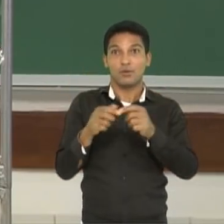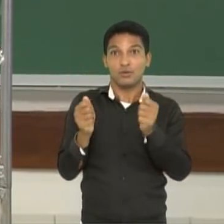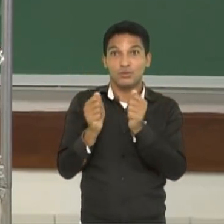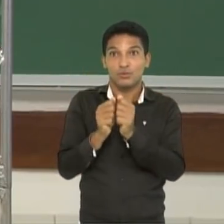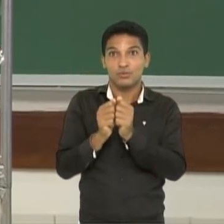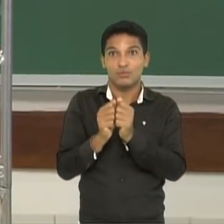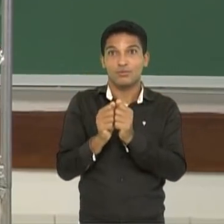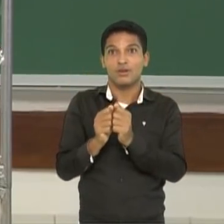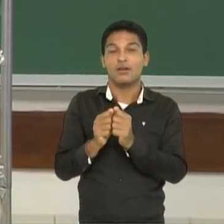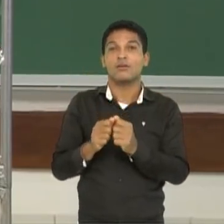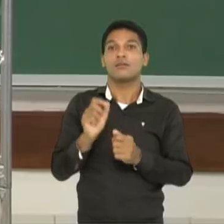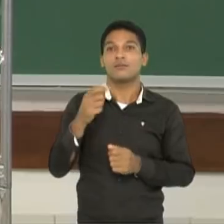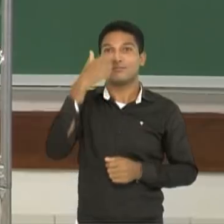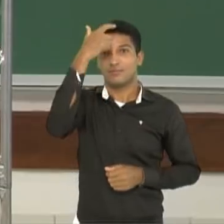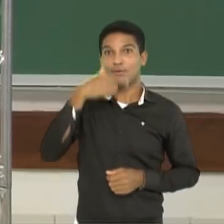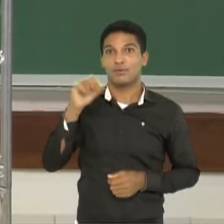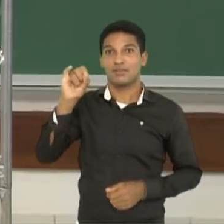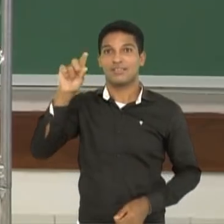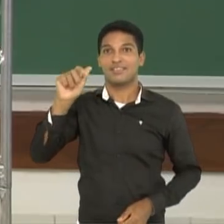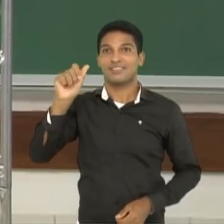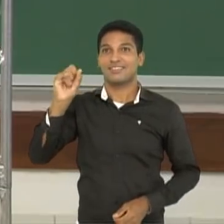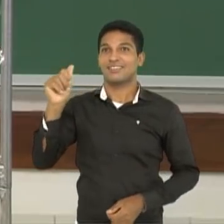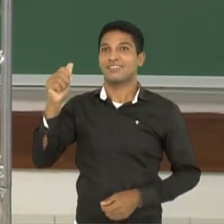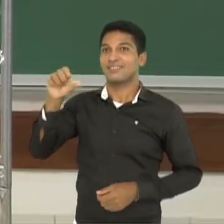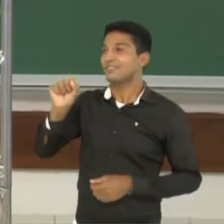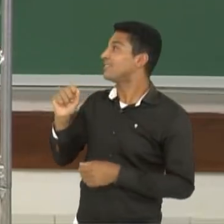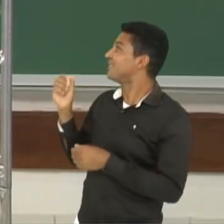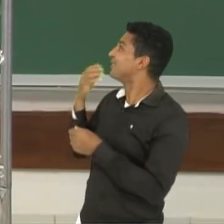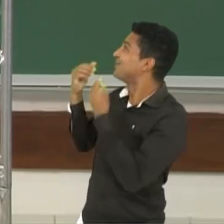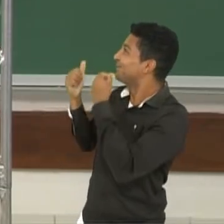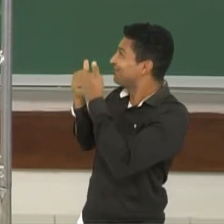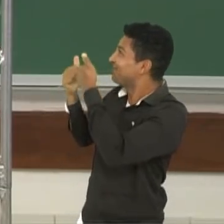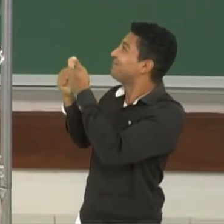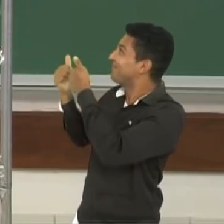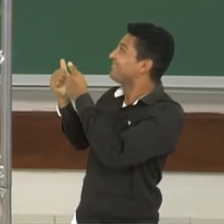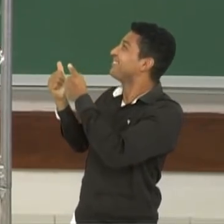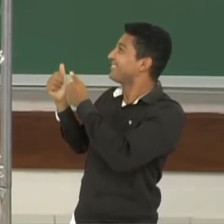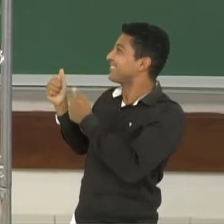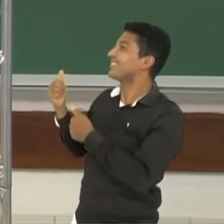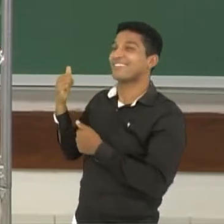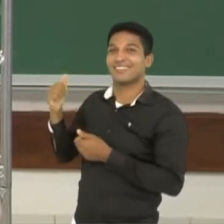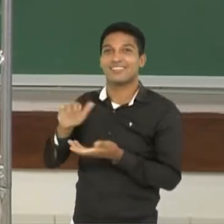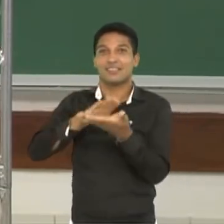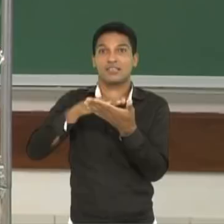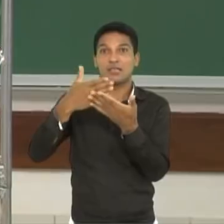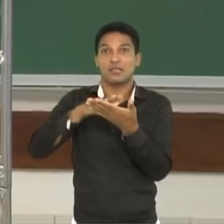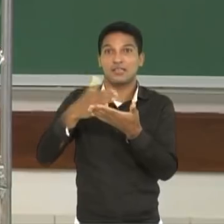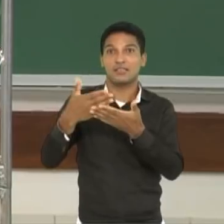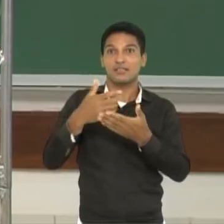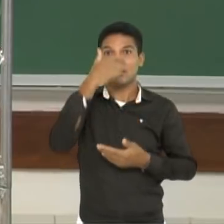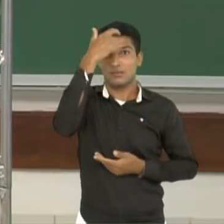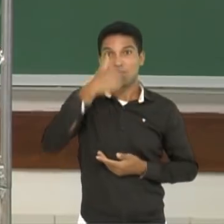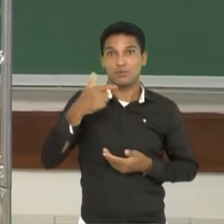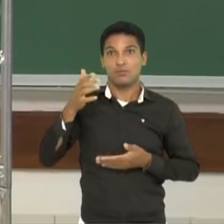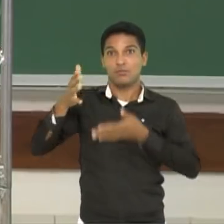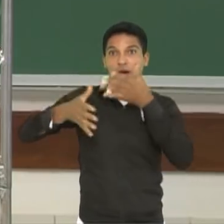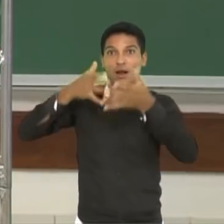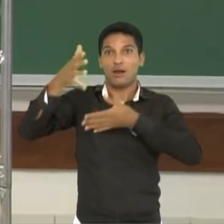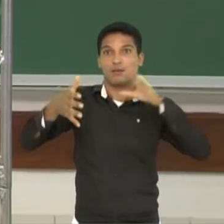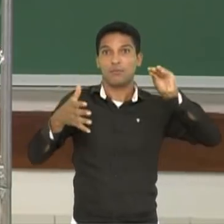me acompanhando, está o Isaías. Tudo bem, Isaías? O Isaías é o nosso intérprete